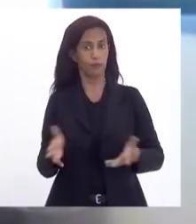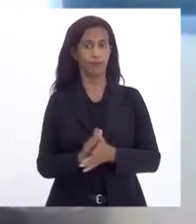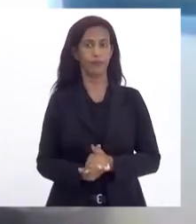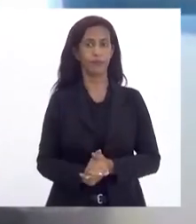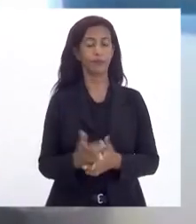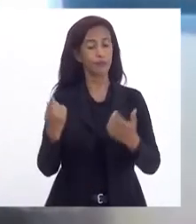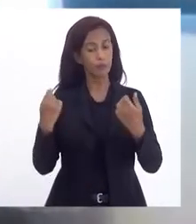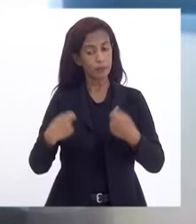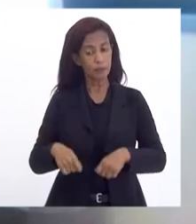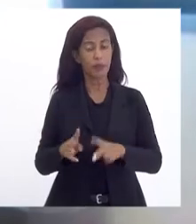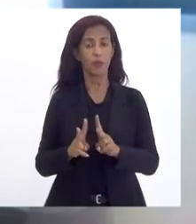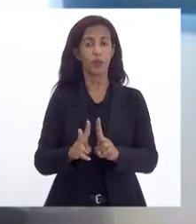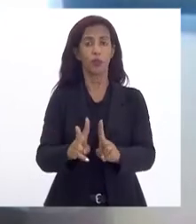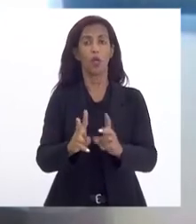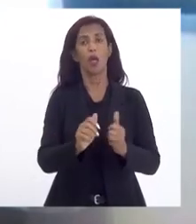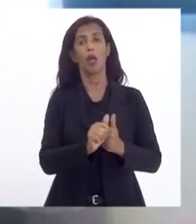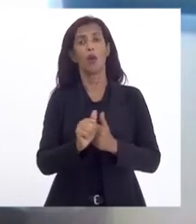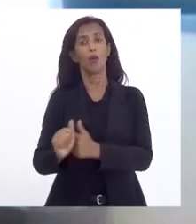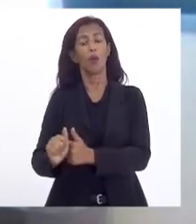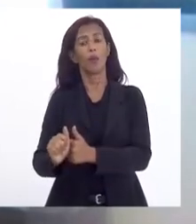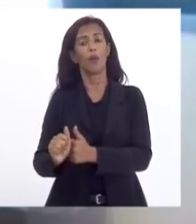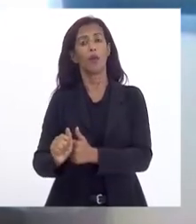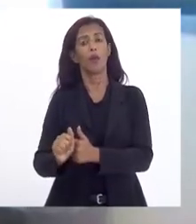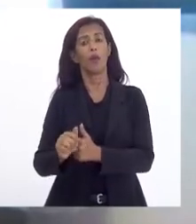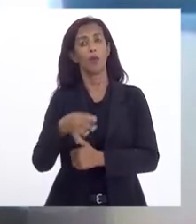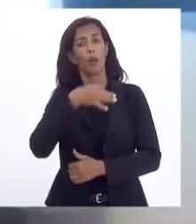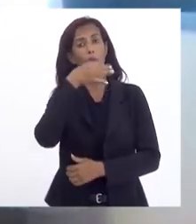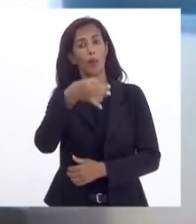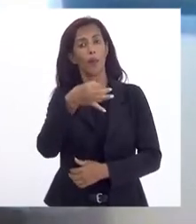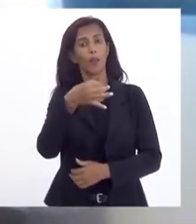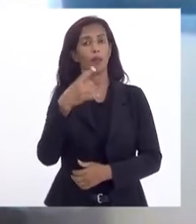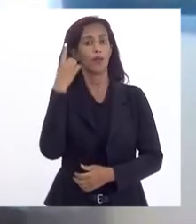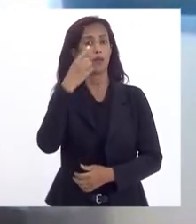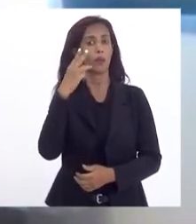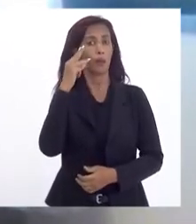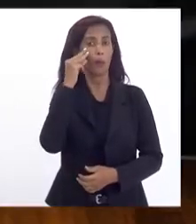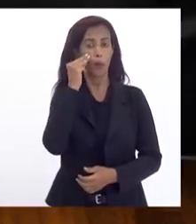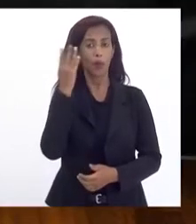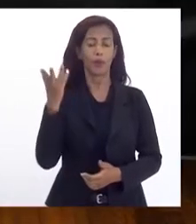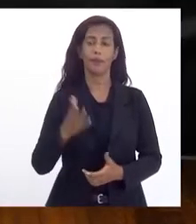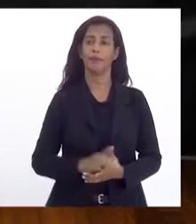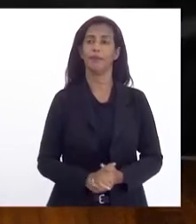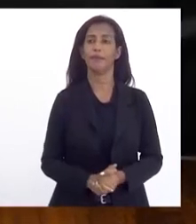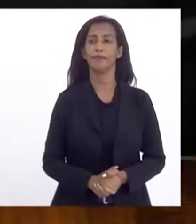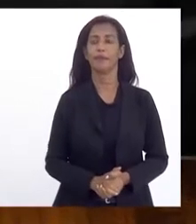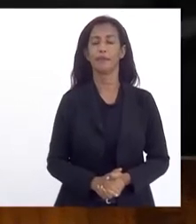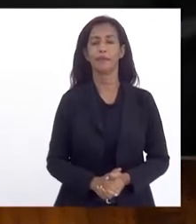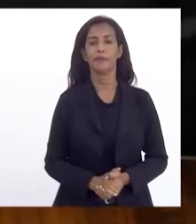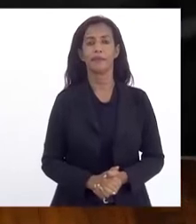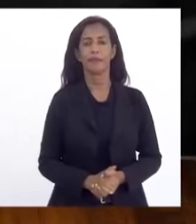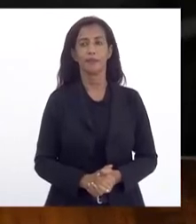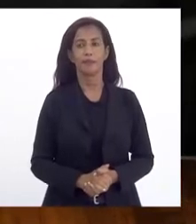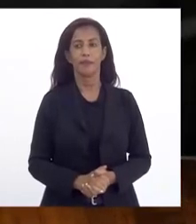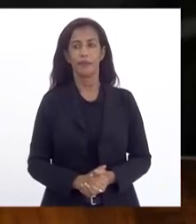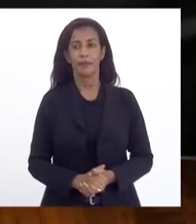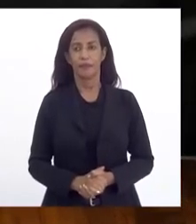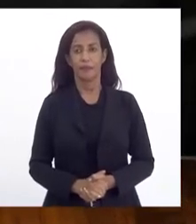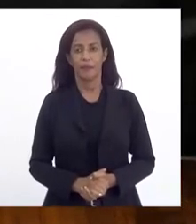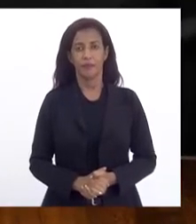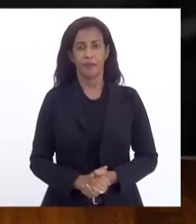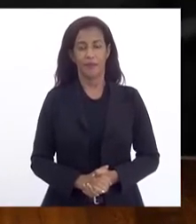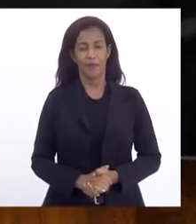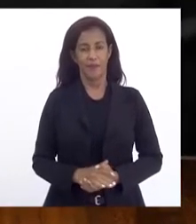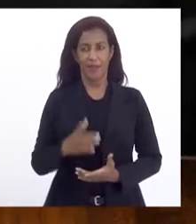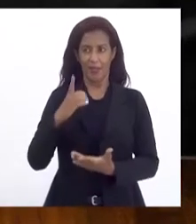gente deve fazer, acompanhando a sugestão da Mônica Francisco. Pela ordem, senhor presidente. Deputado Luiz Paulo. O deputado Carlos